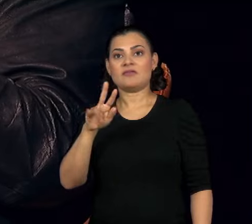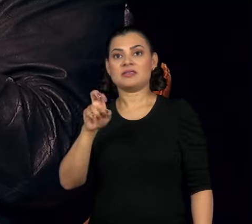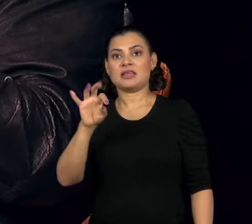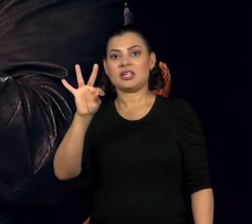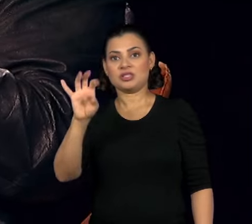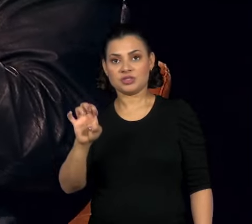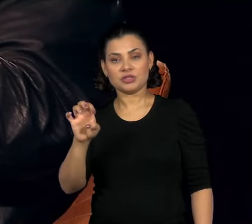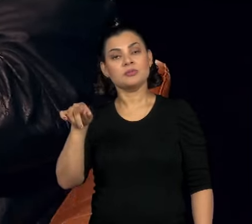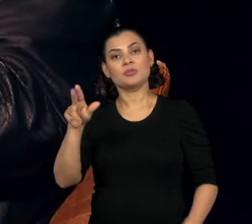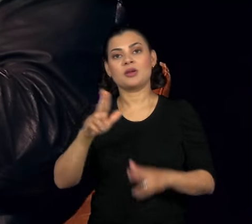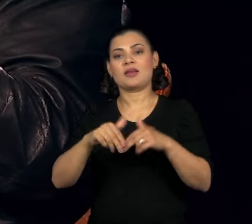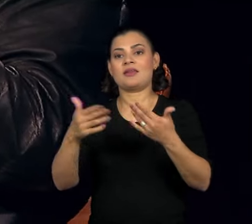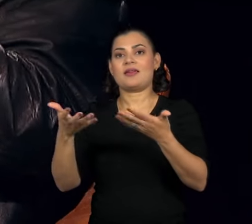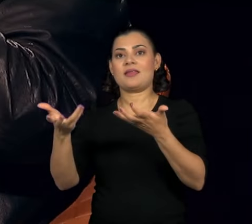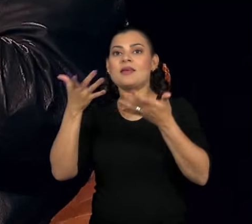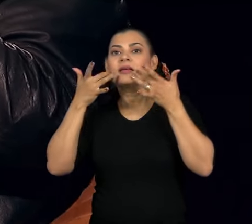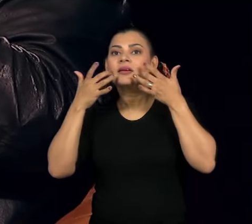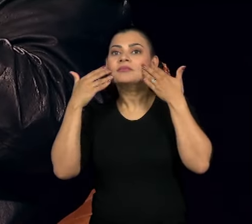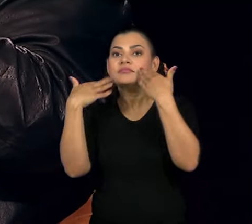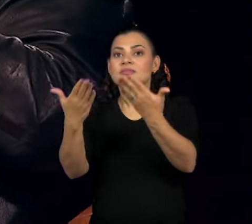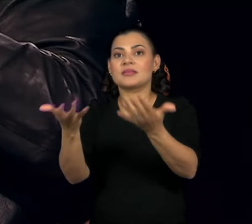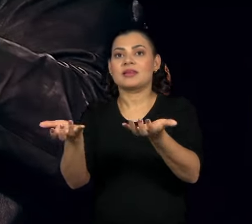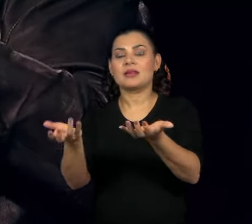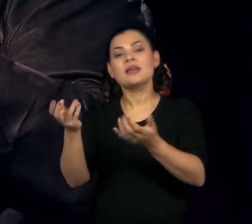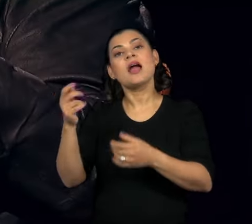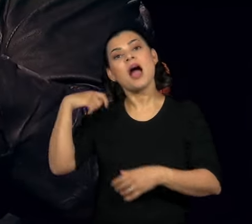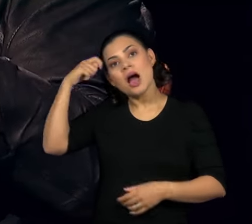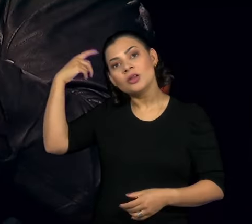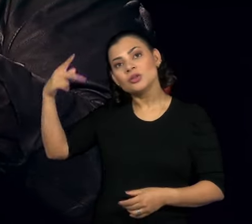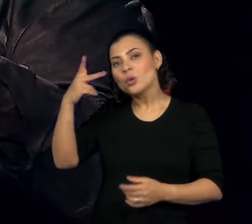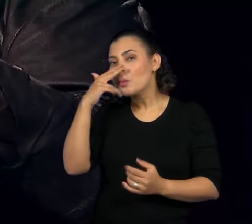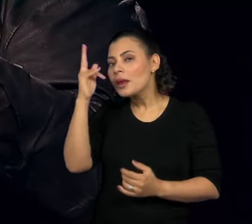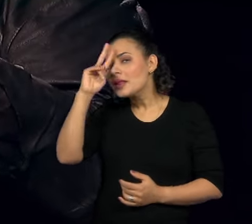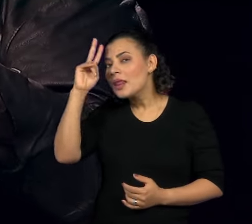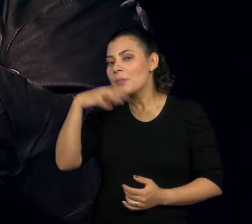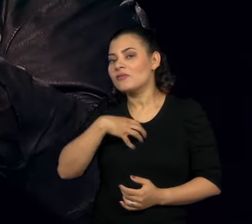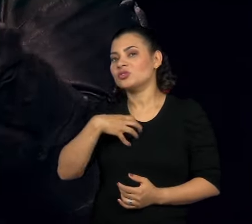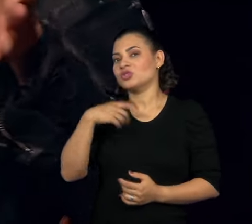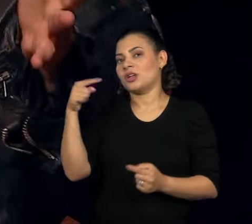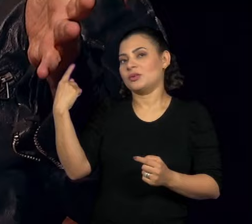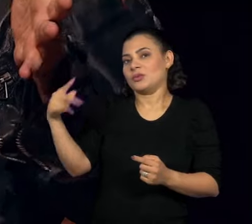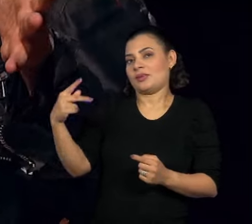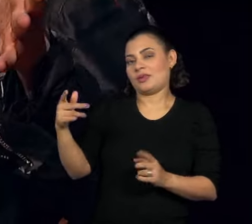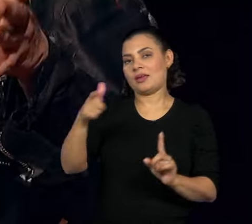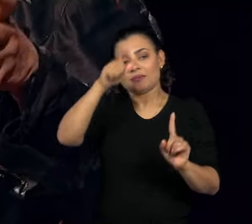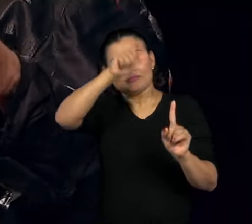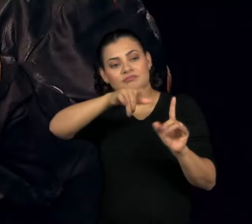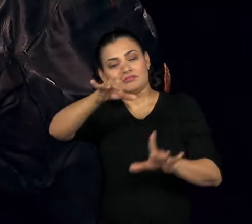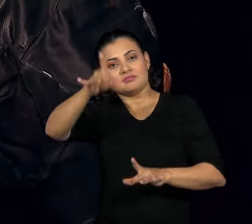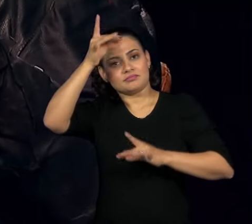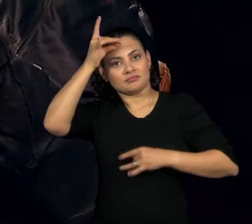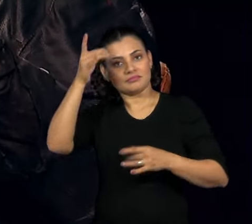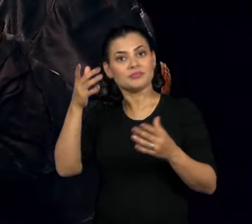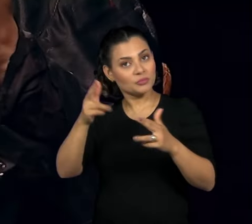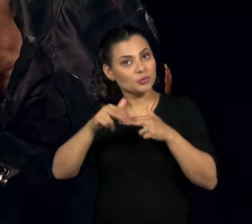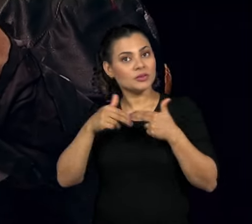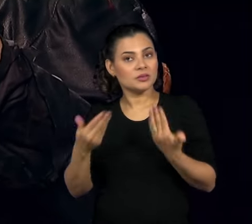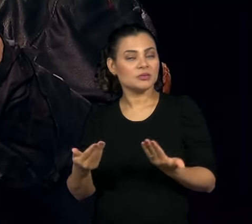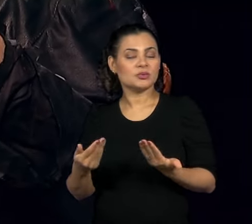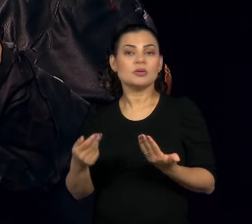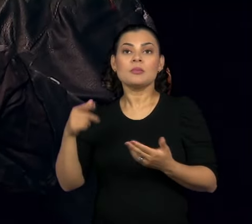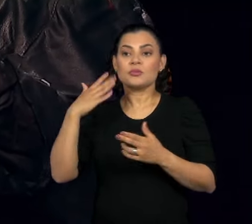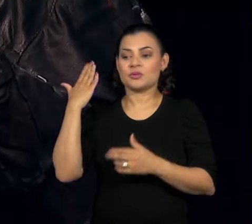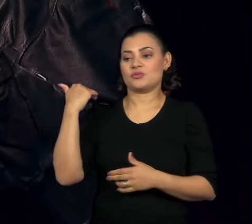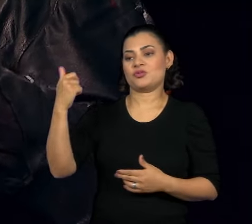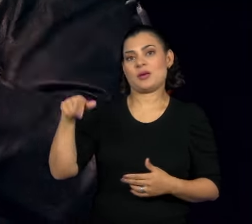Então, ele queria um ator que lembrasse, acho que o estilo dele de interpretação, ele disse, ela. E aí eu acho que ele me